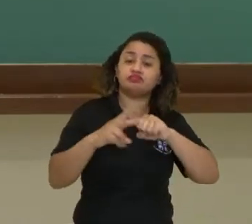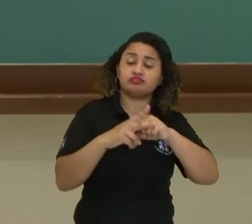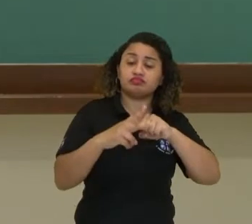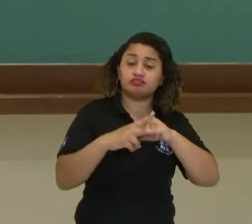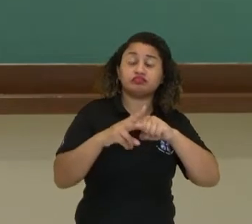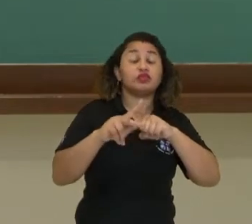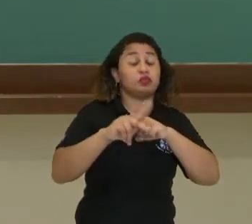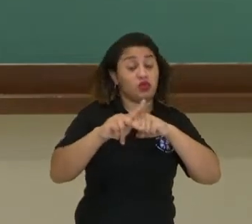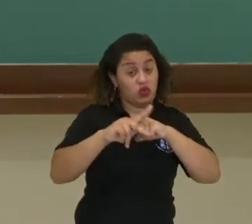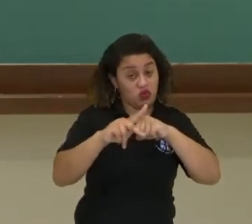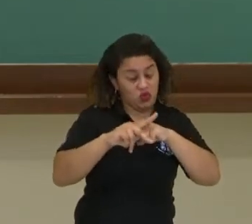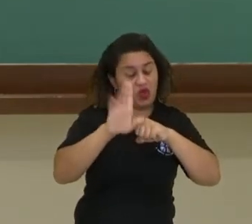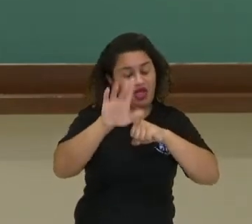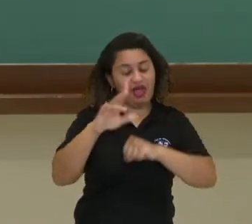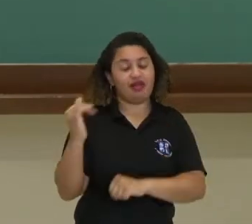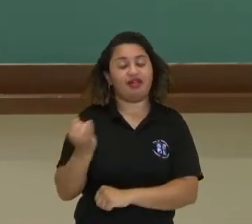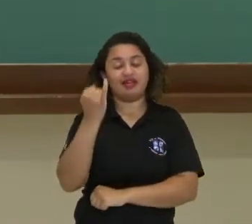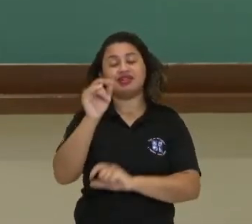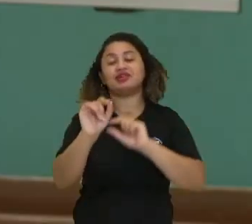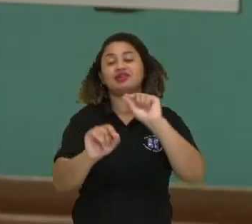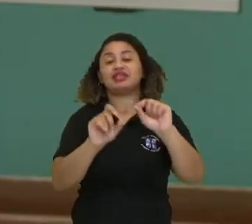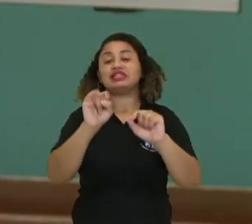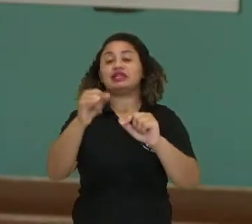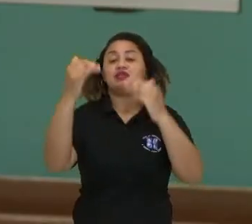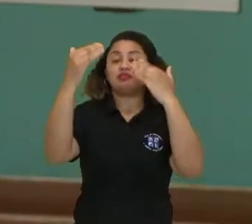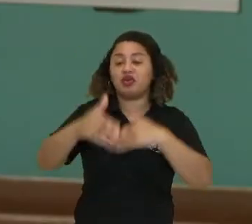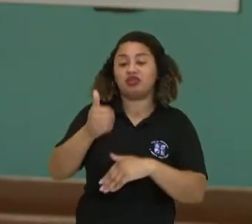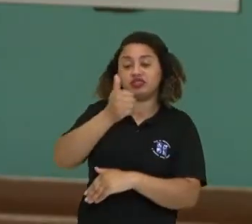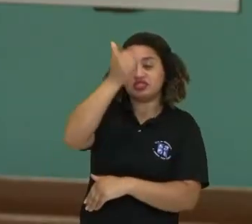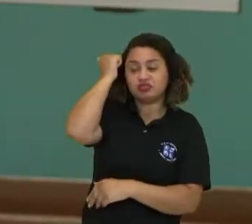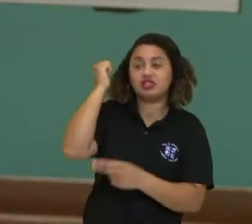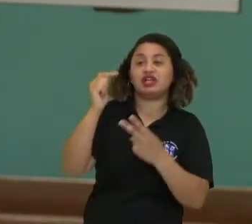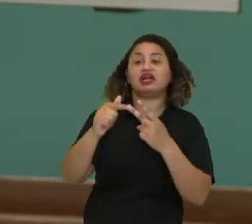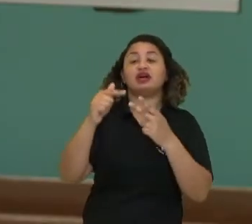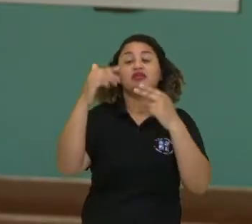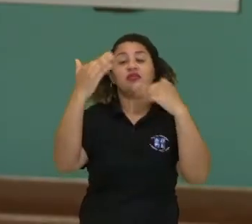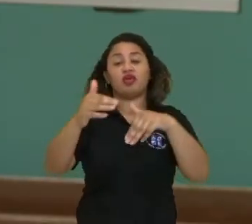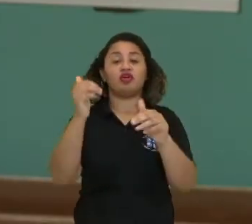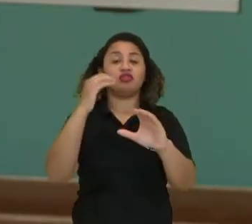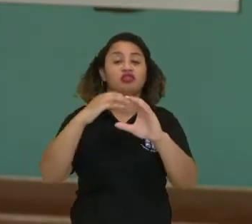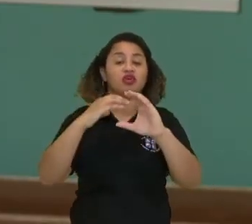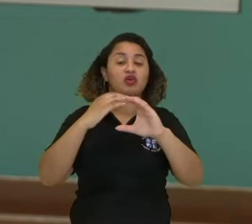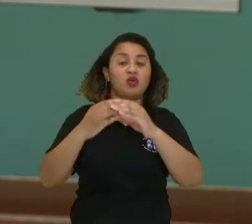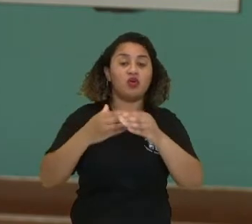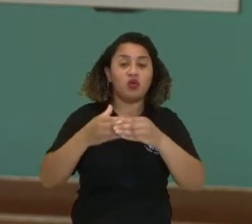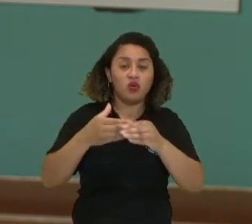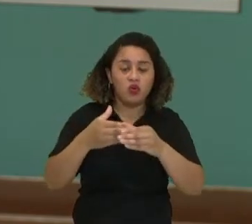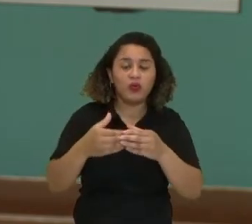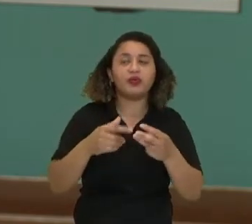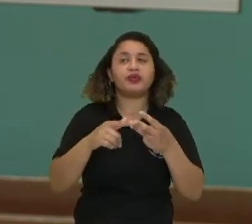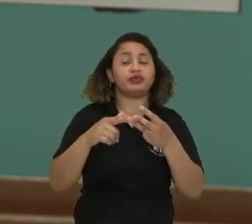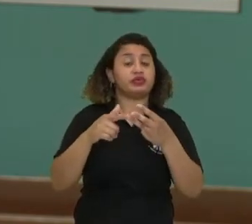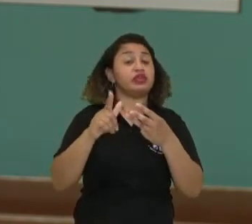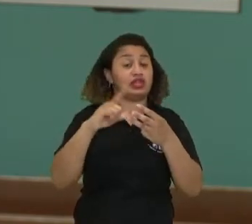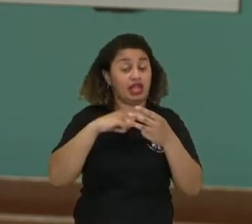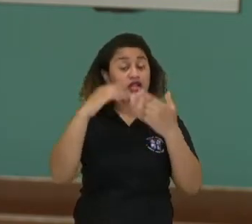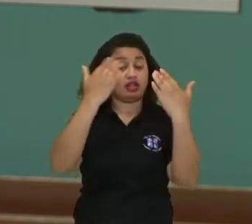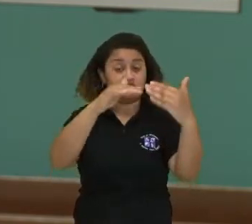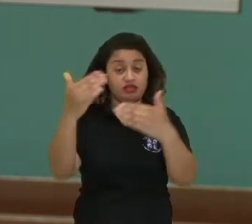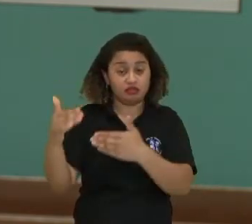importantes se você vai fazer por exemplo vestibular se você vai fazer um concurso essas coisas caem nos concursos são